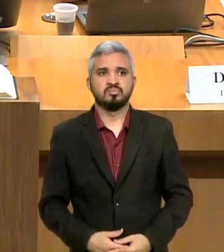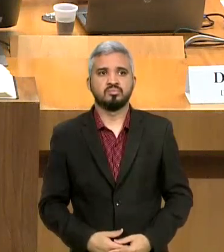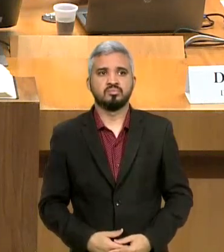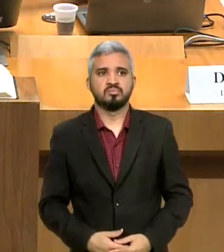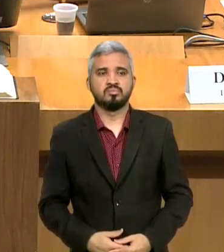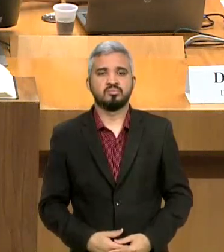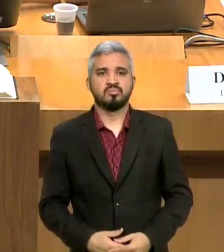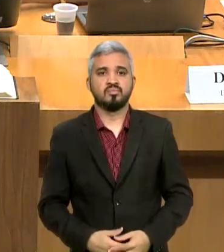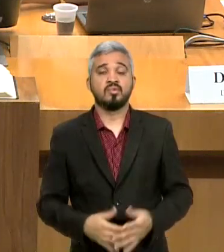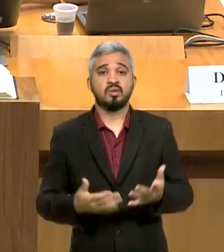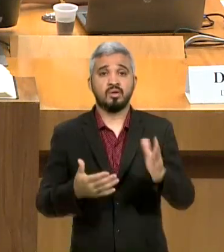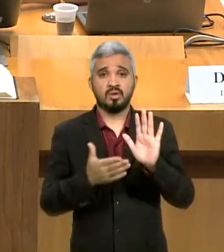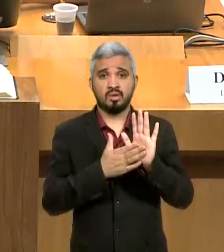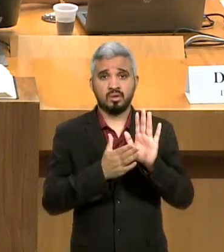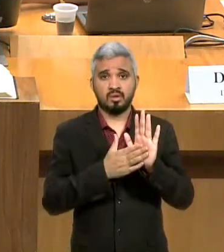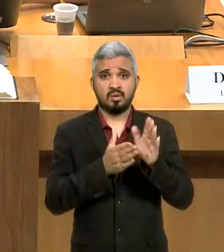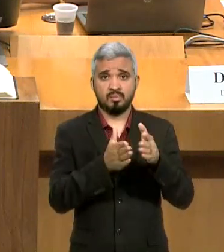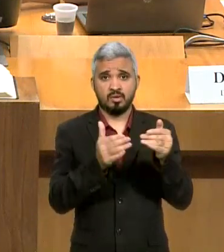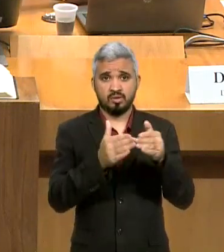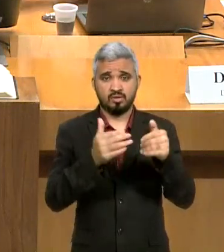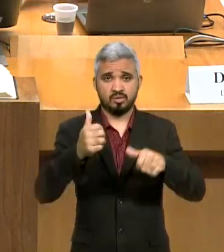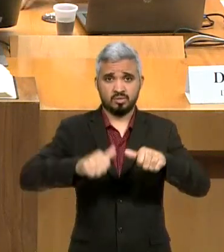Requerimentos à deliberação do plenário.